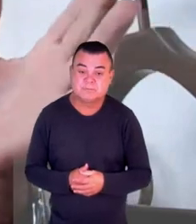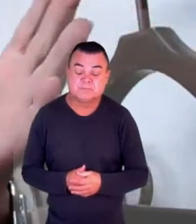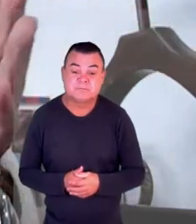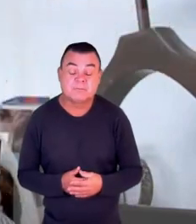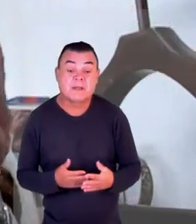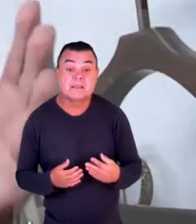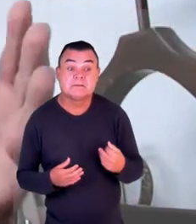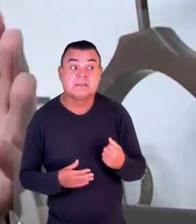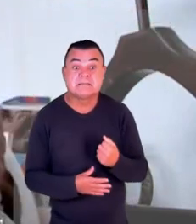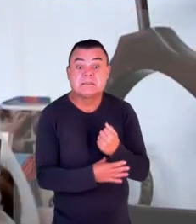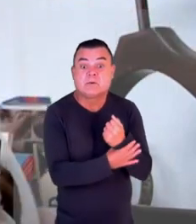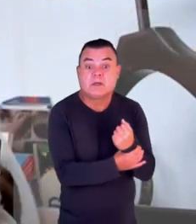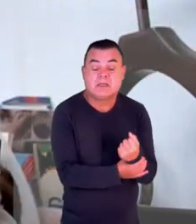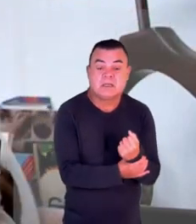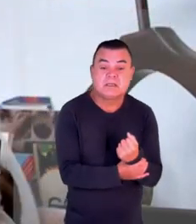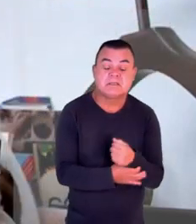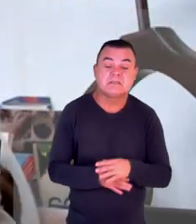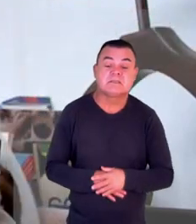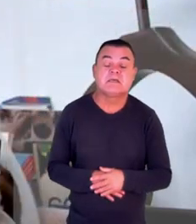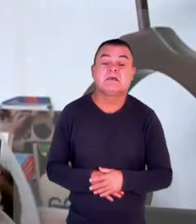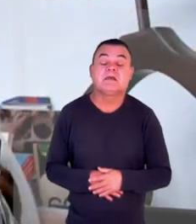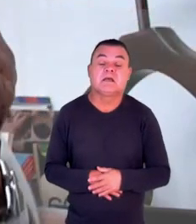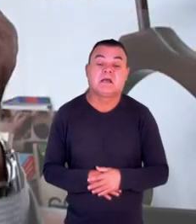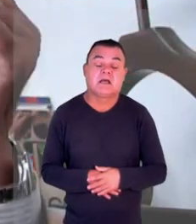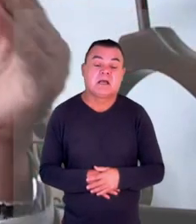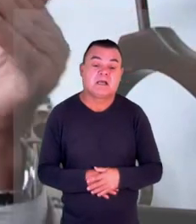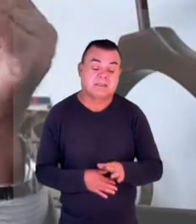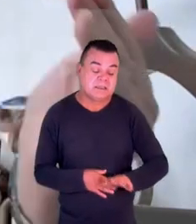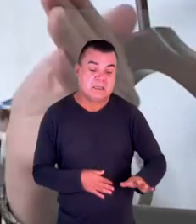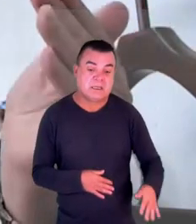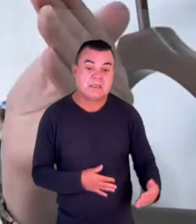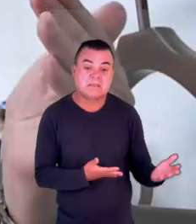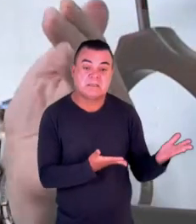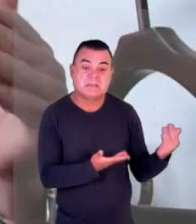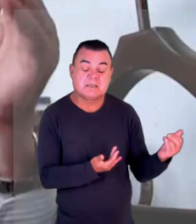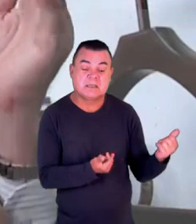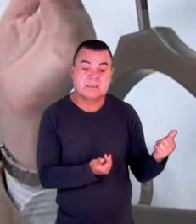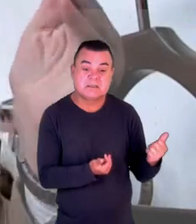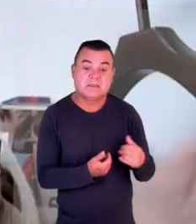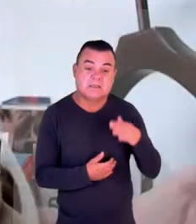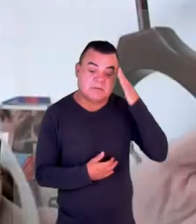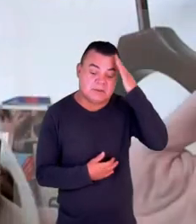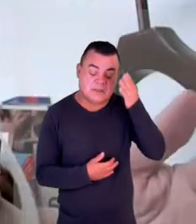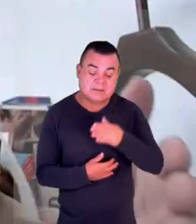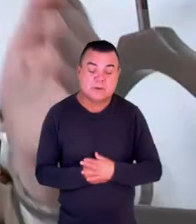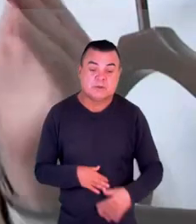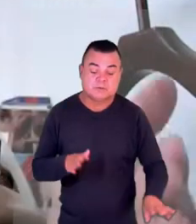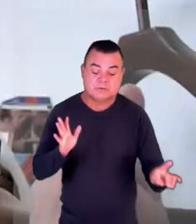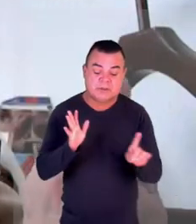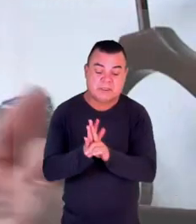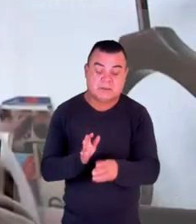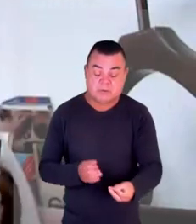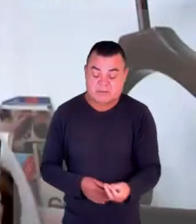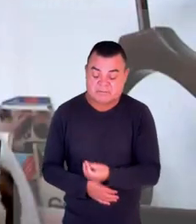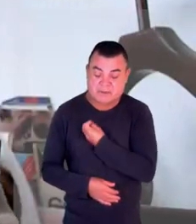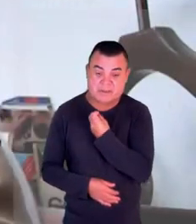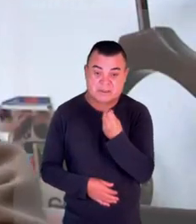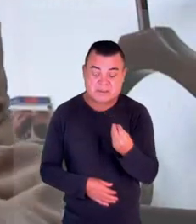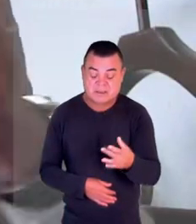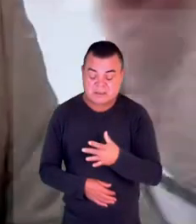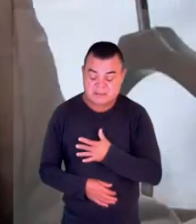assegurar as crianças e adolescentes com absoluta prioridade os direitos à vida à saúde e